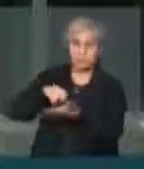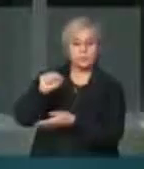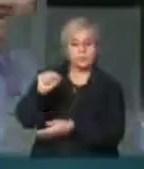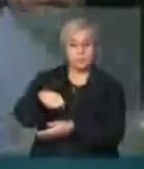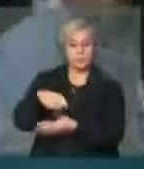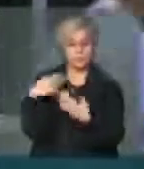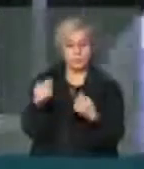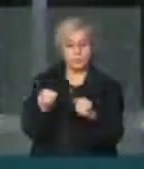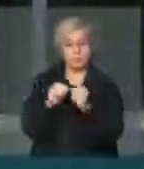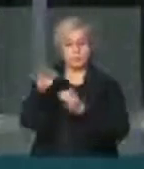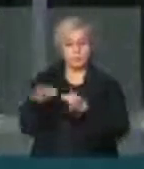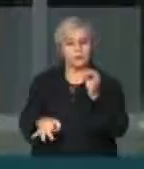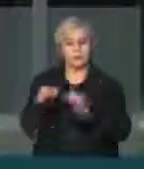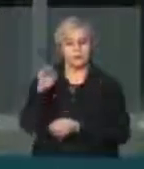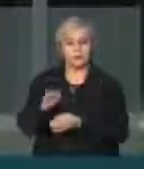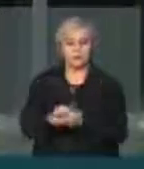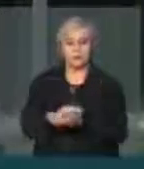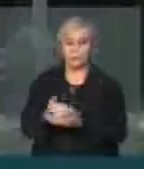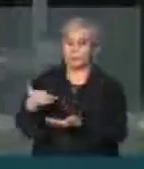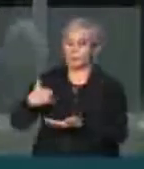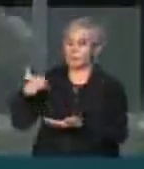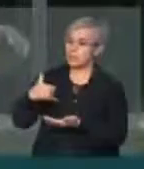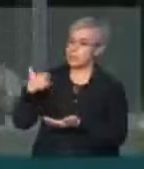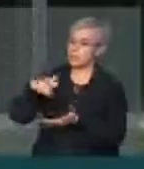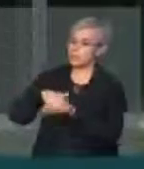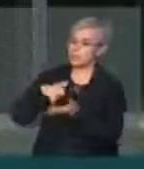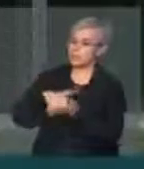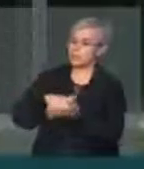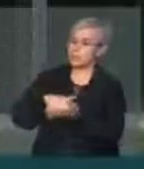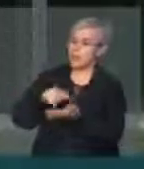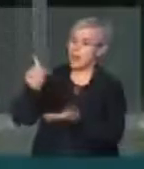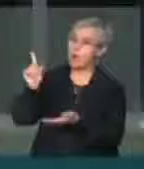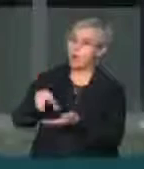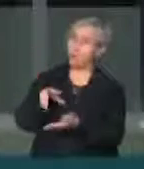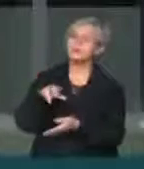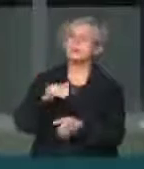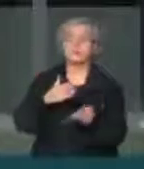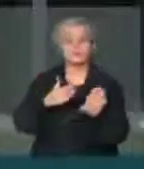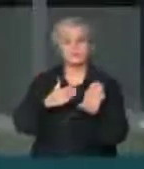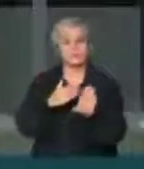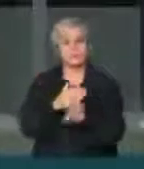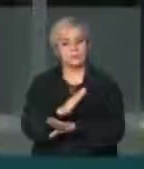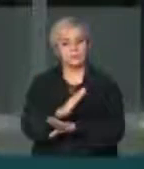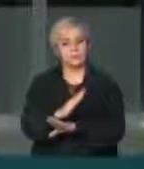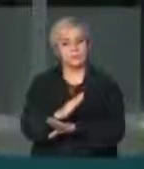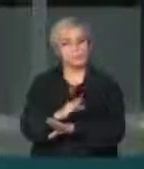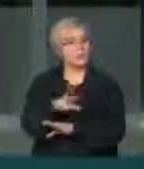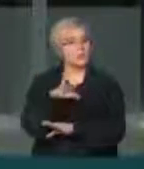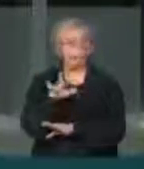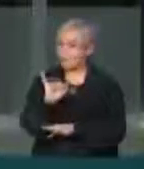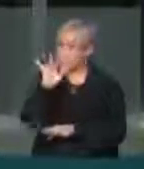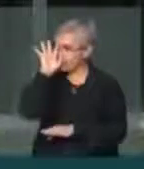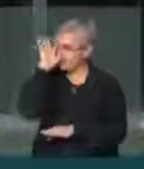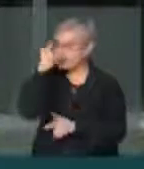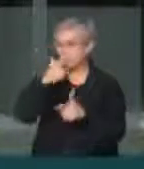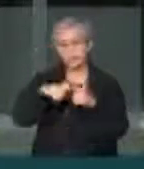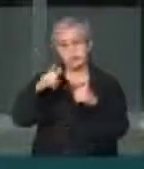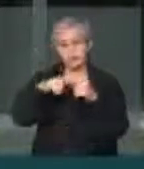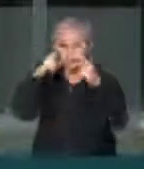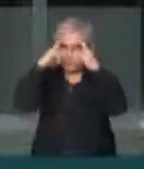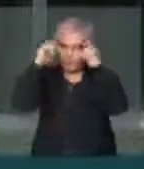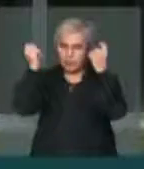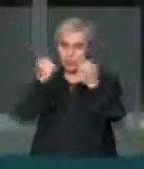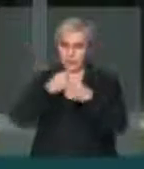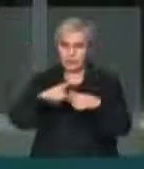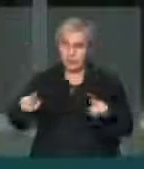justiça. Sabemos que a redução da maioridade penal, que nós, se Deus quiser, vamos aprovar, nós não vamos resolver o problema da violência no Brasil, mas